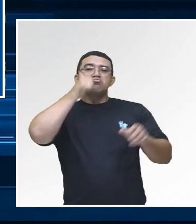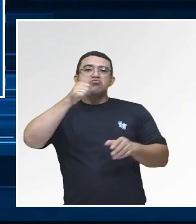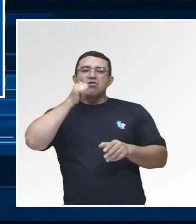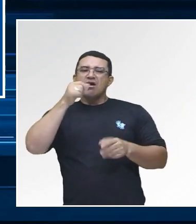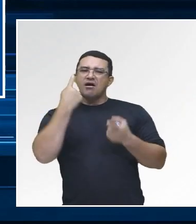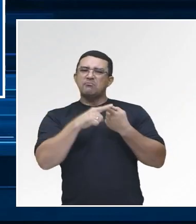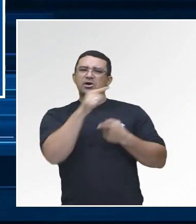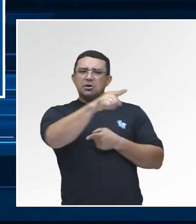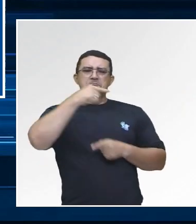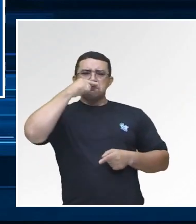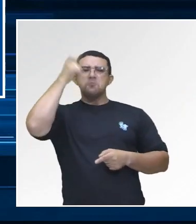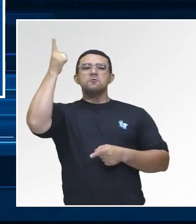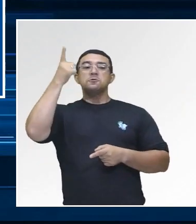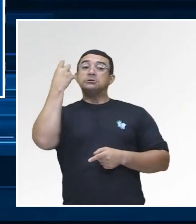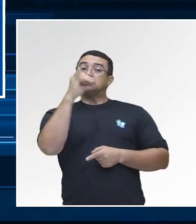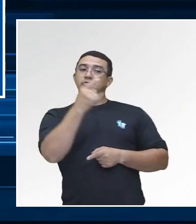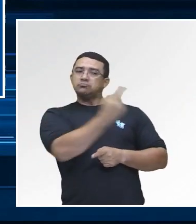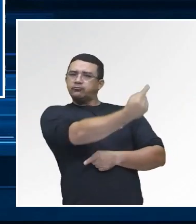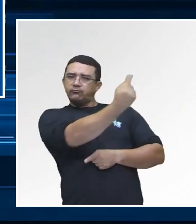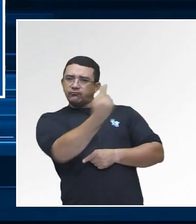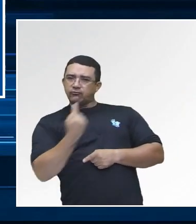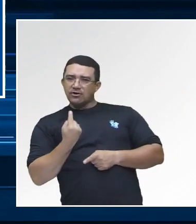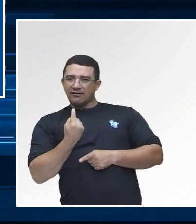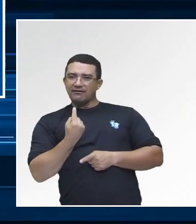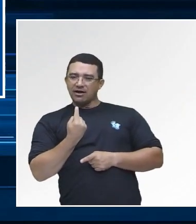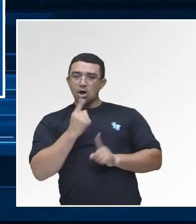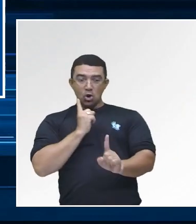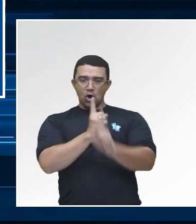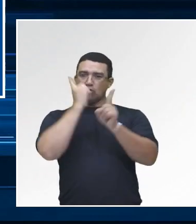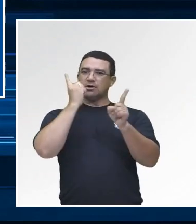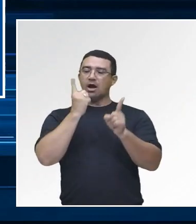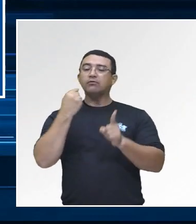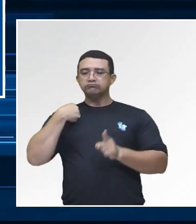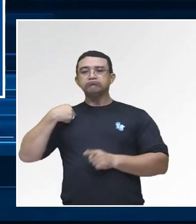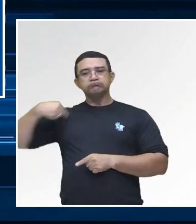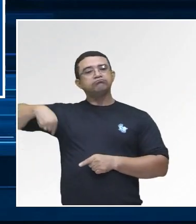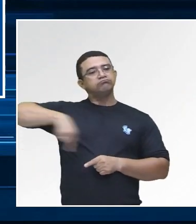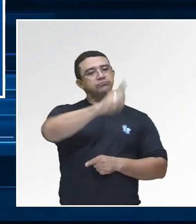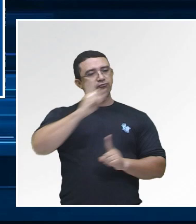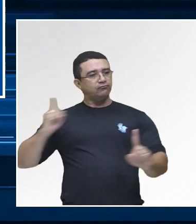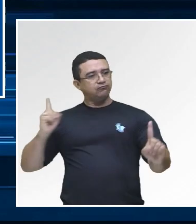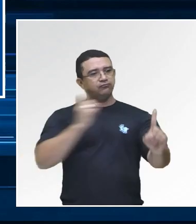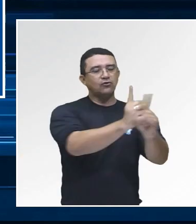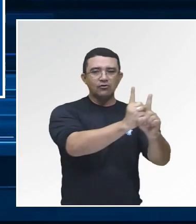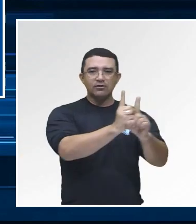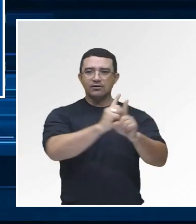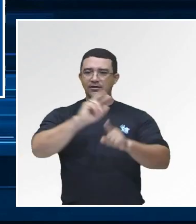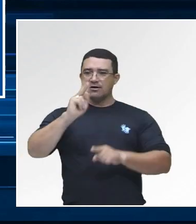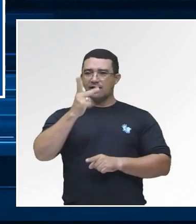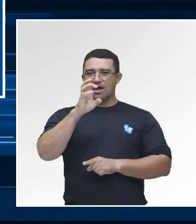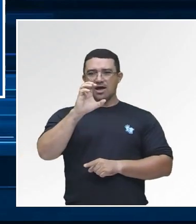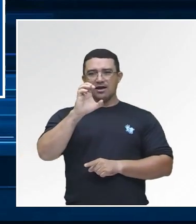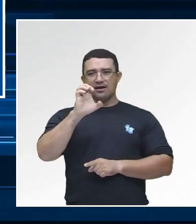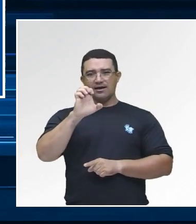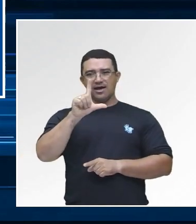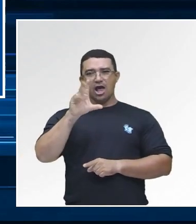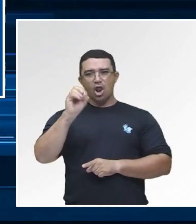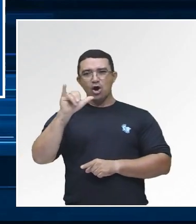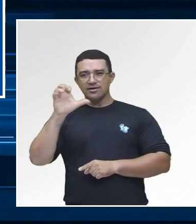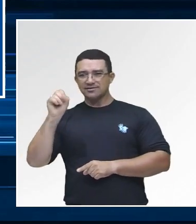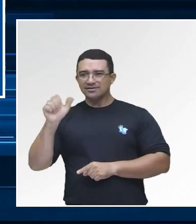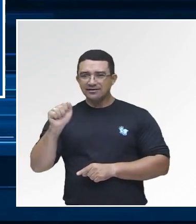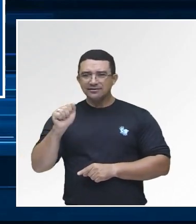não vier me encontrar, eu irei até você, Heloísa. Então,